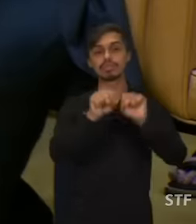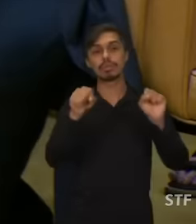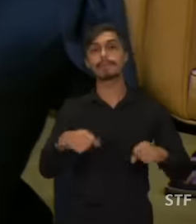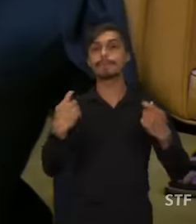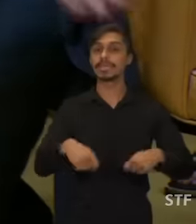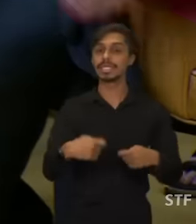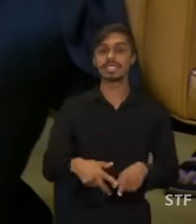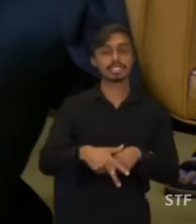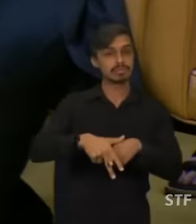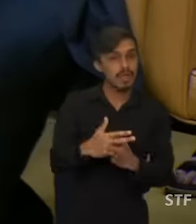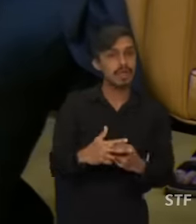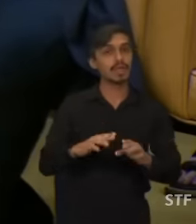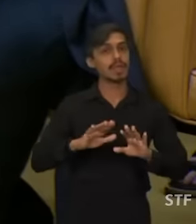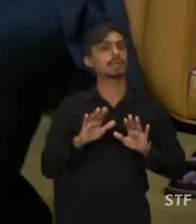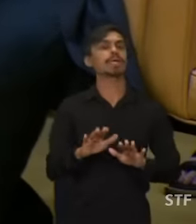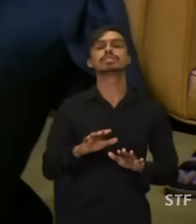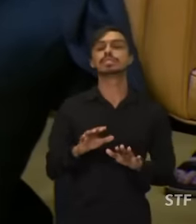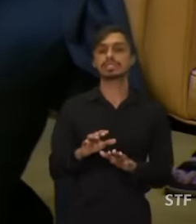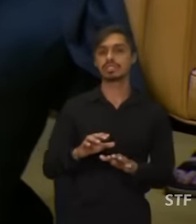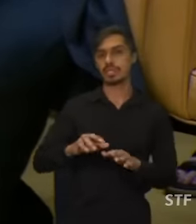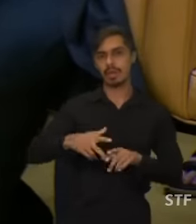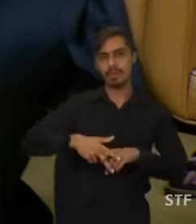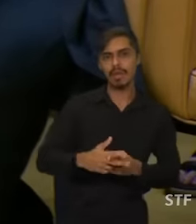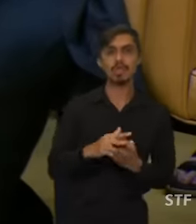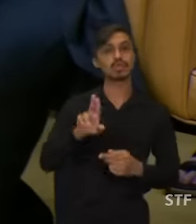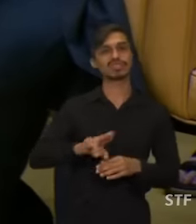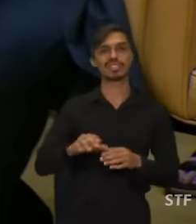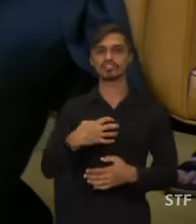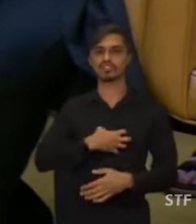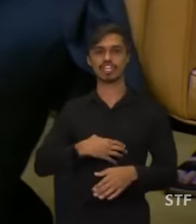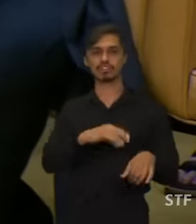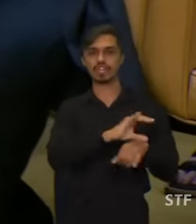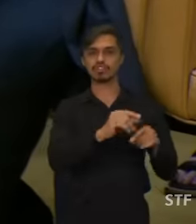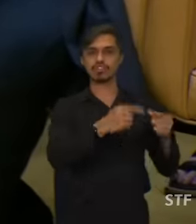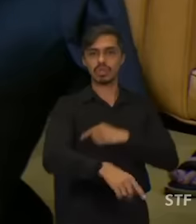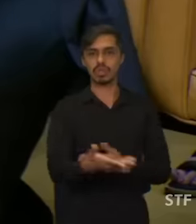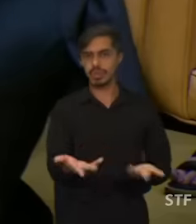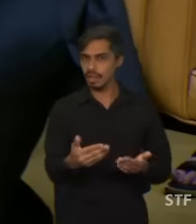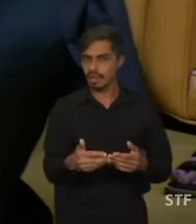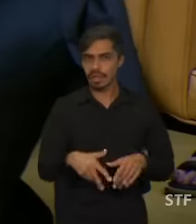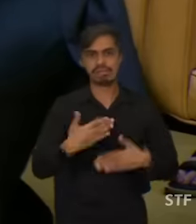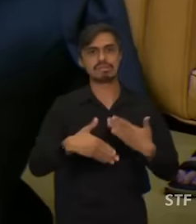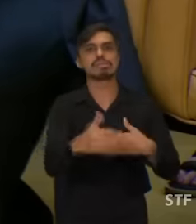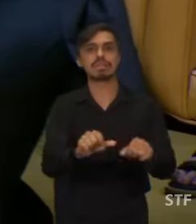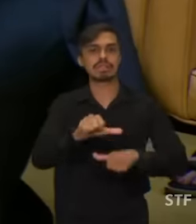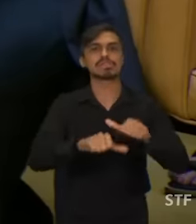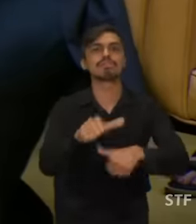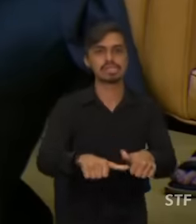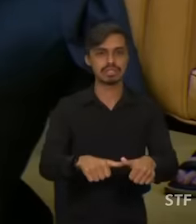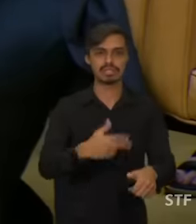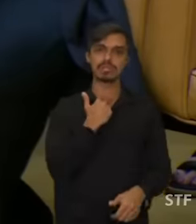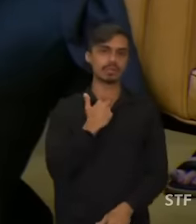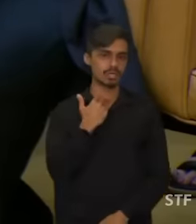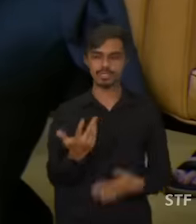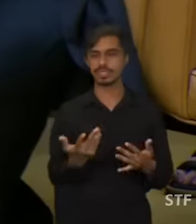reforma, mas não vai ser uma reforma por um meio inconstitucional que vai sanar aí os graves problemas que nós temos. O